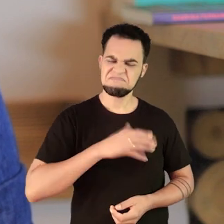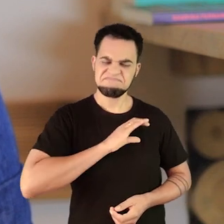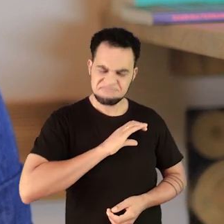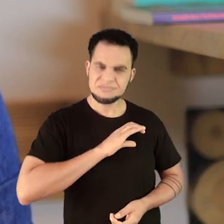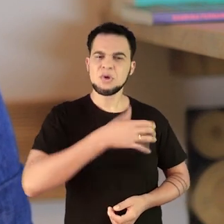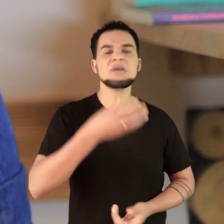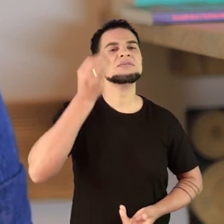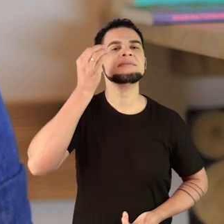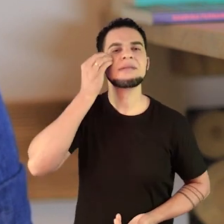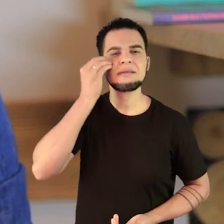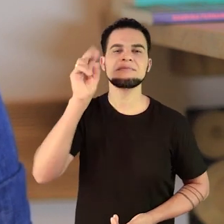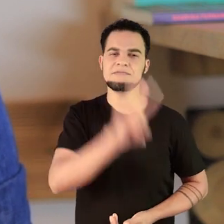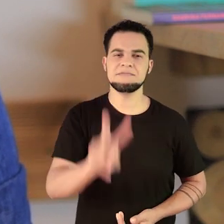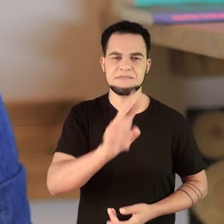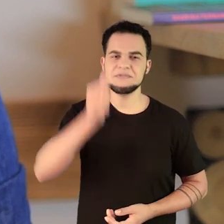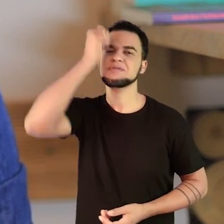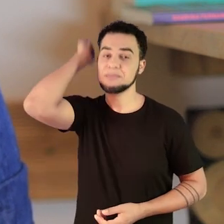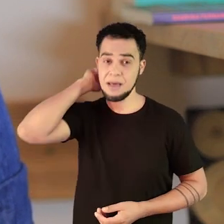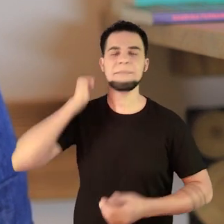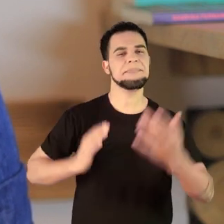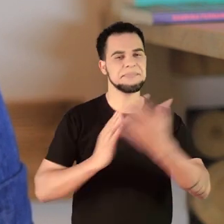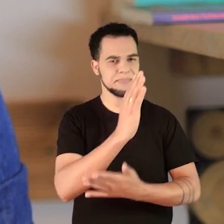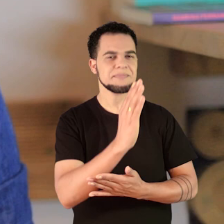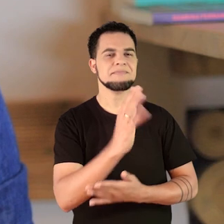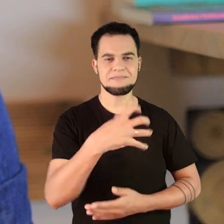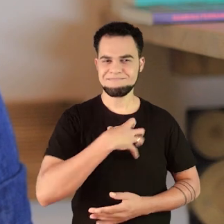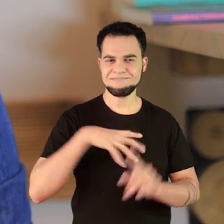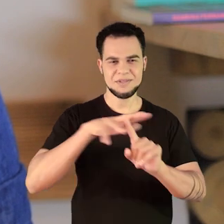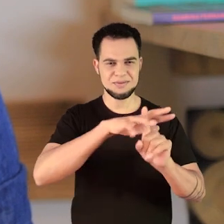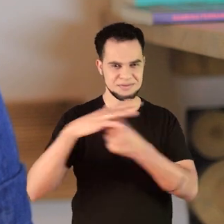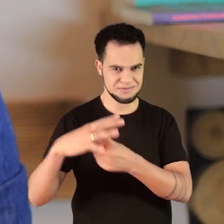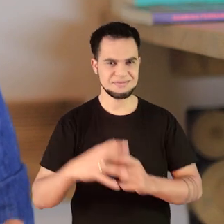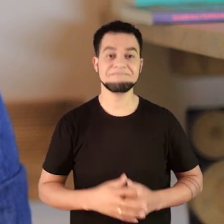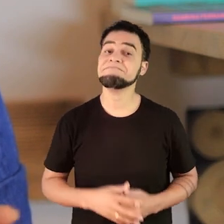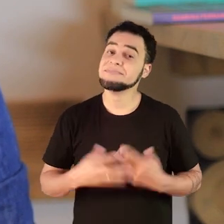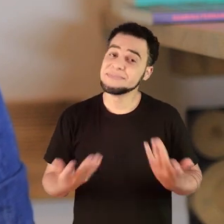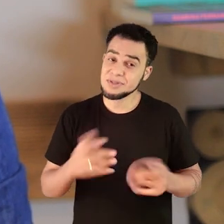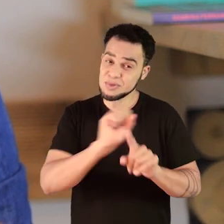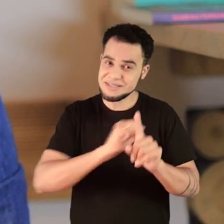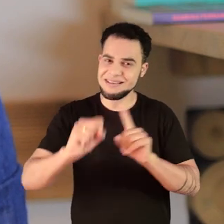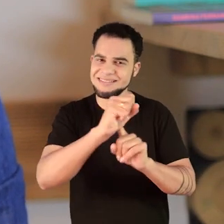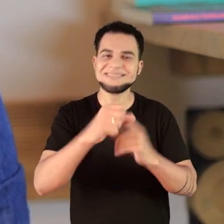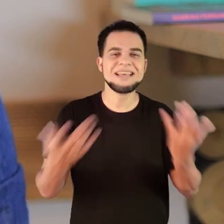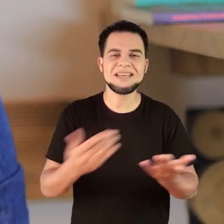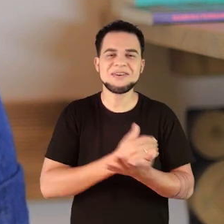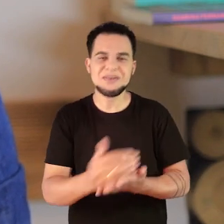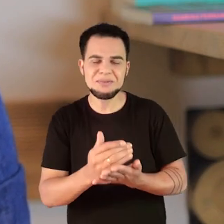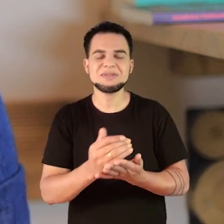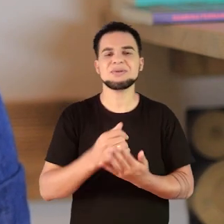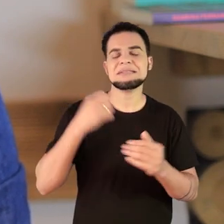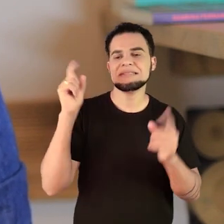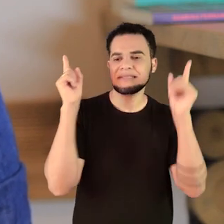o medo e trauma de pelo menos tentar o vestibular. E passei em Ciências Sociais. E aí começou a incrível e dolorosa